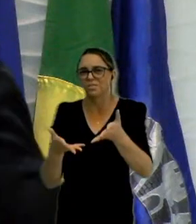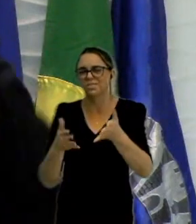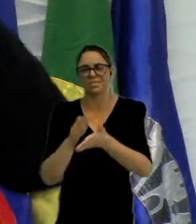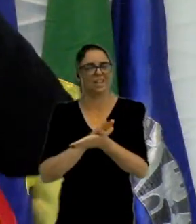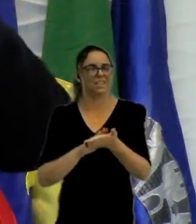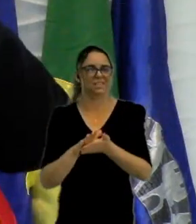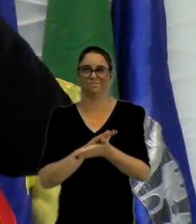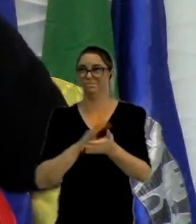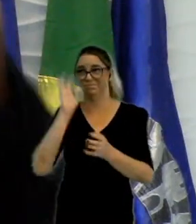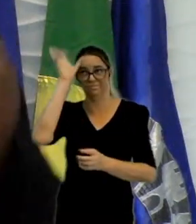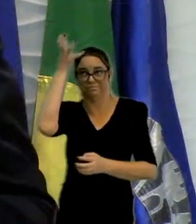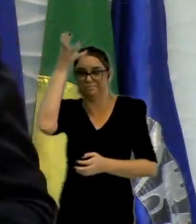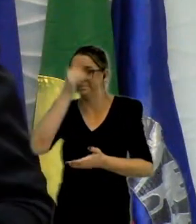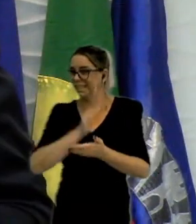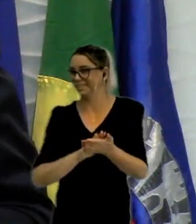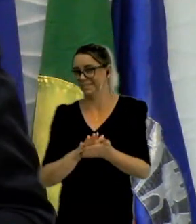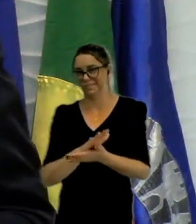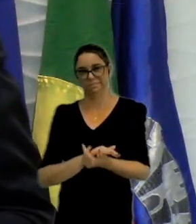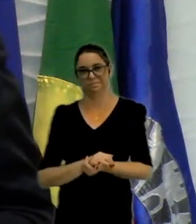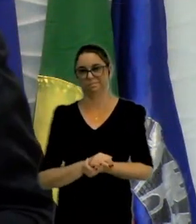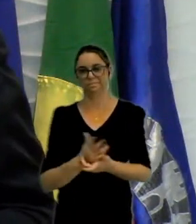Esse problema da Compesa,